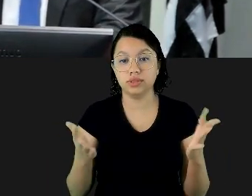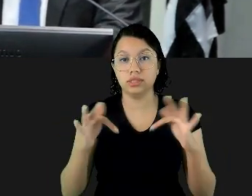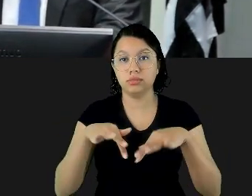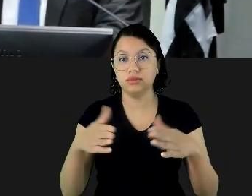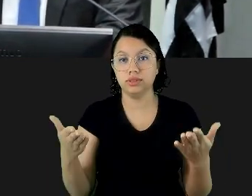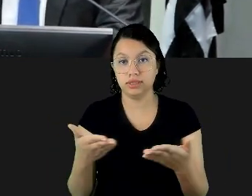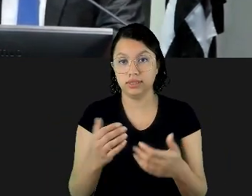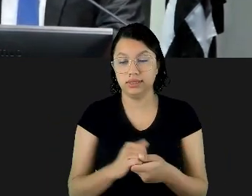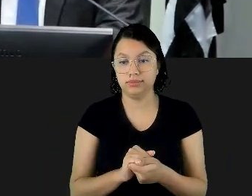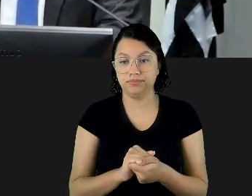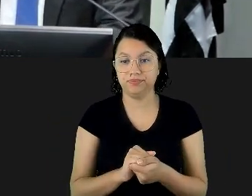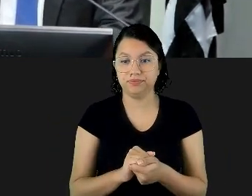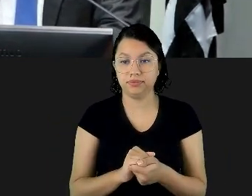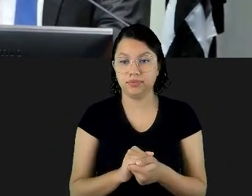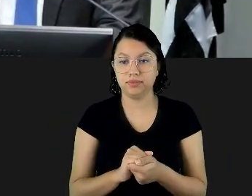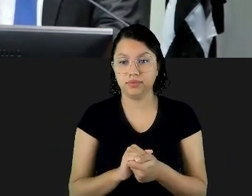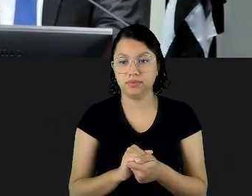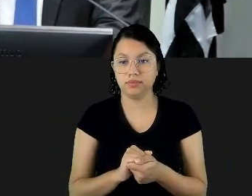seguinte: